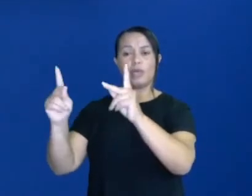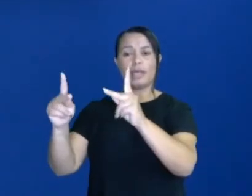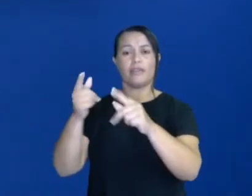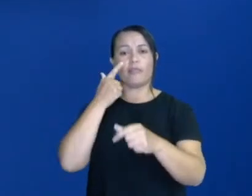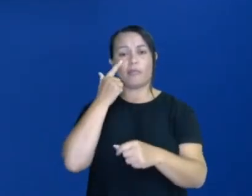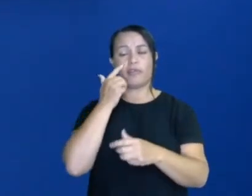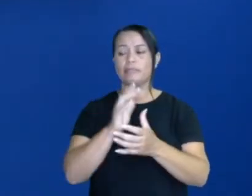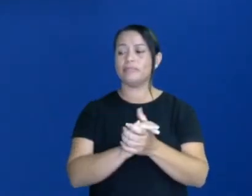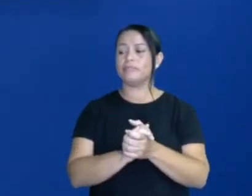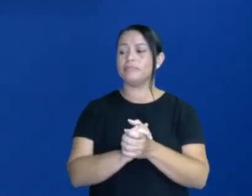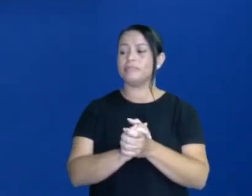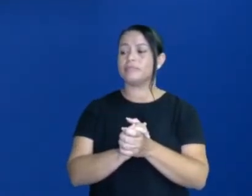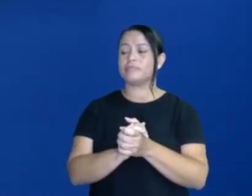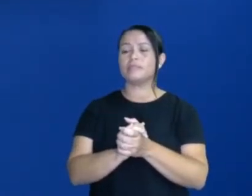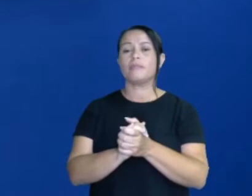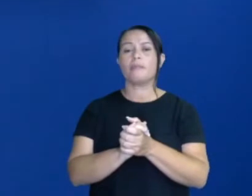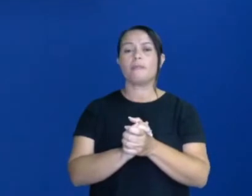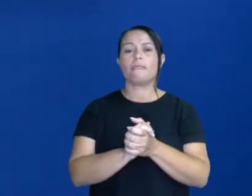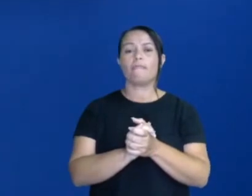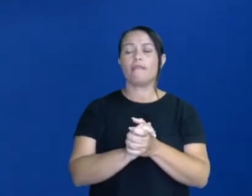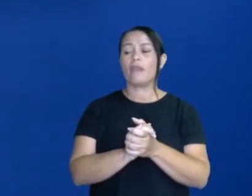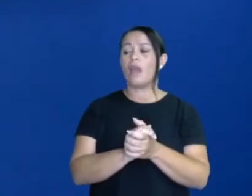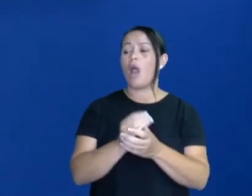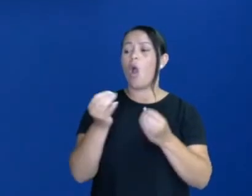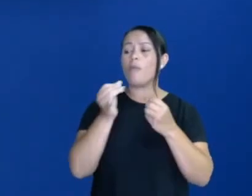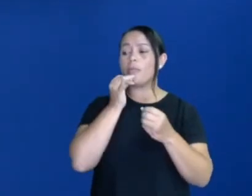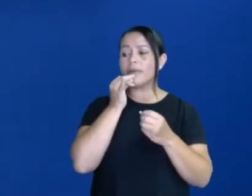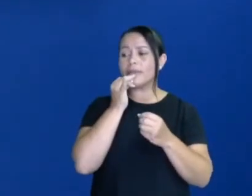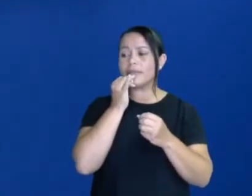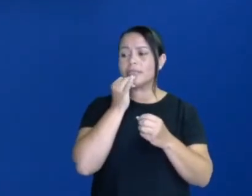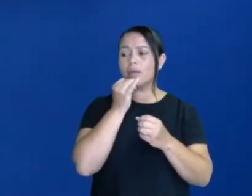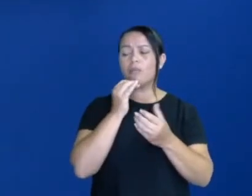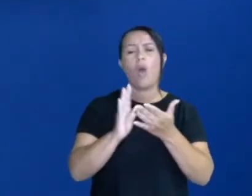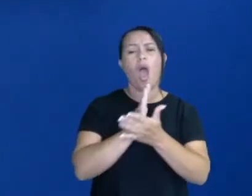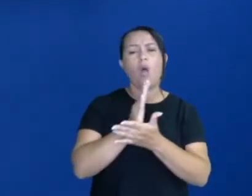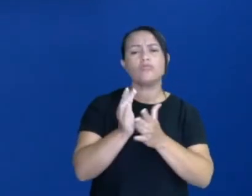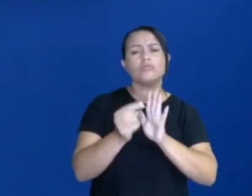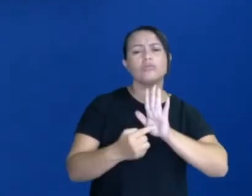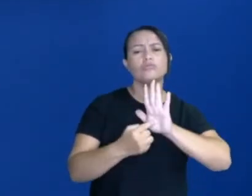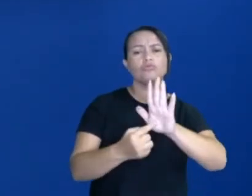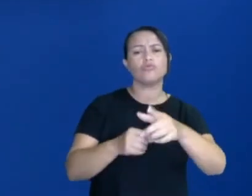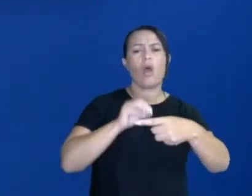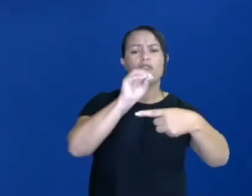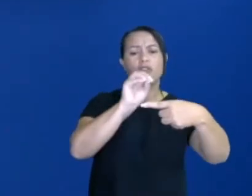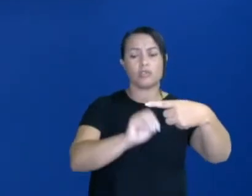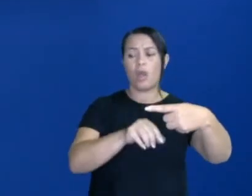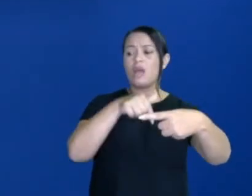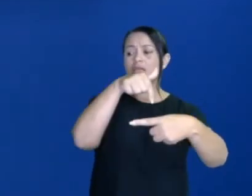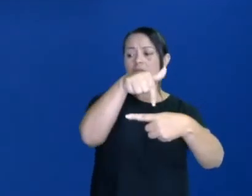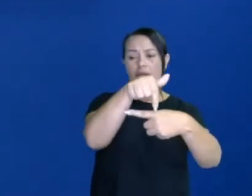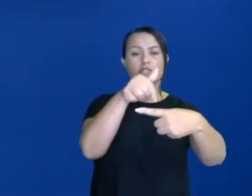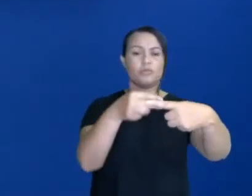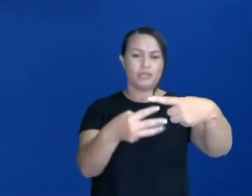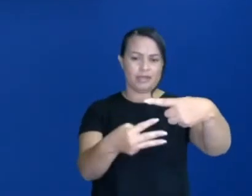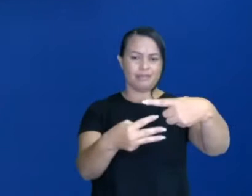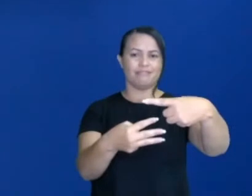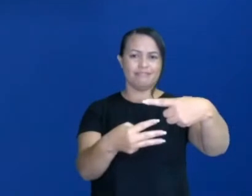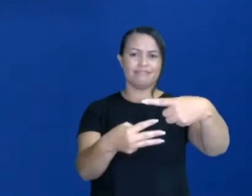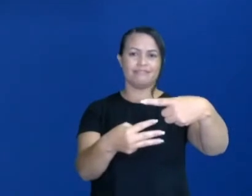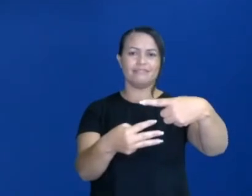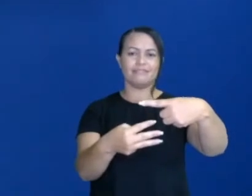ok? Ó. Uma das frações que ele deu, no exemplo aqui, é quem? 7 sobre 3, não é